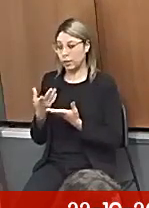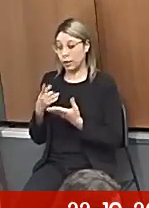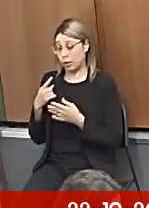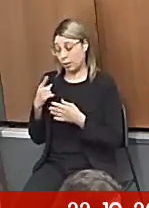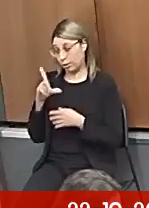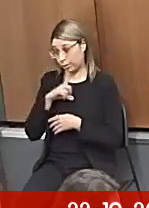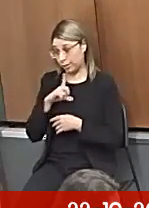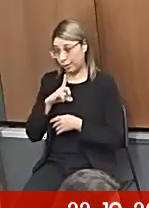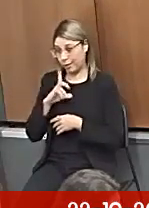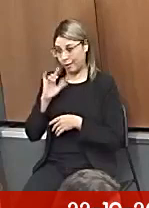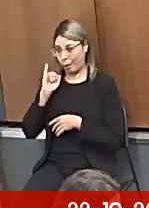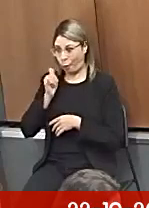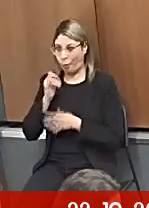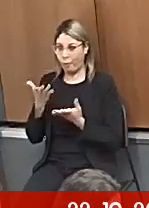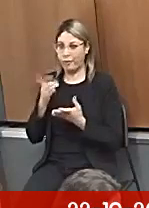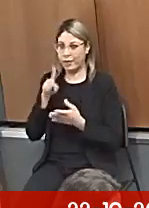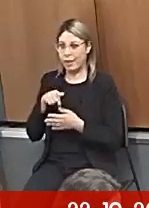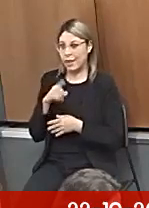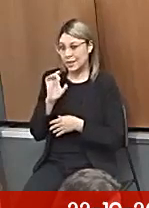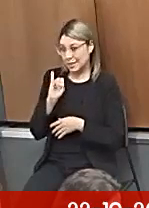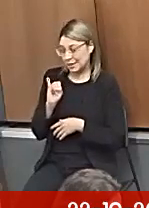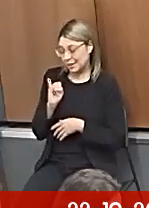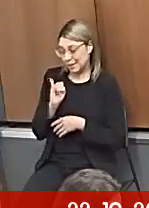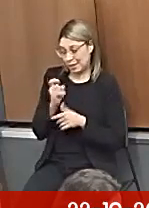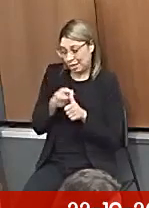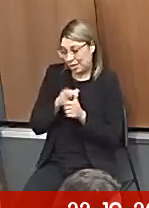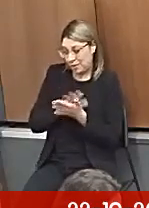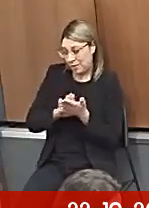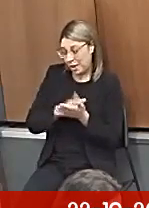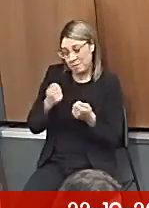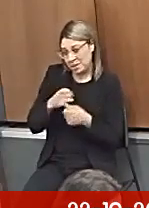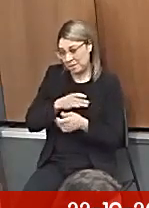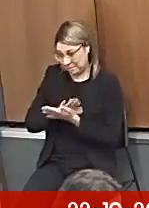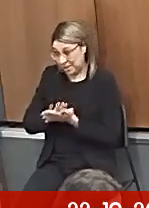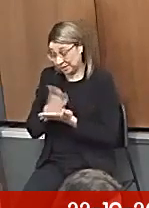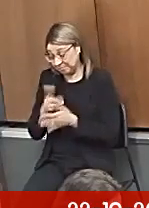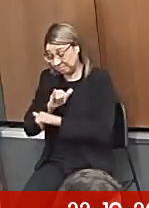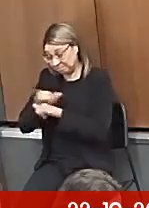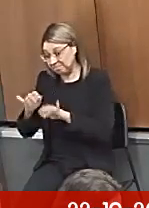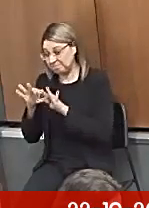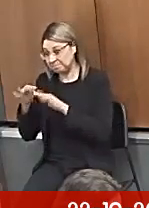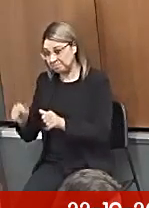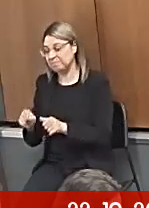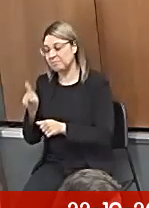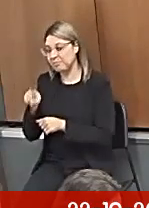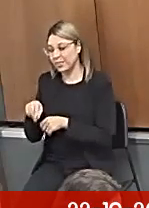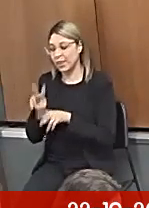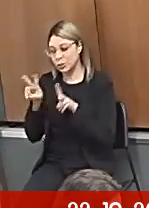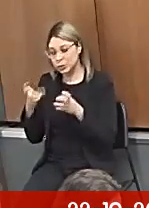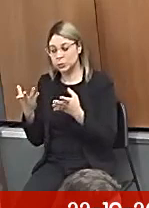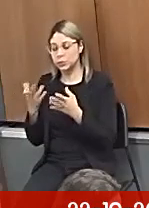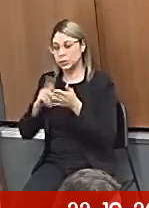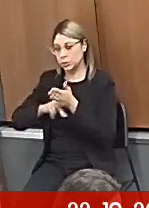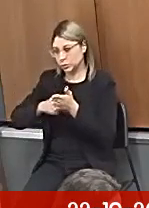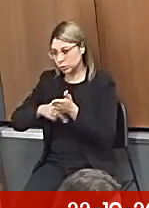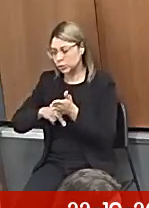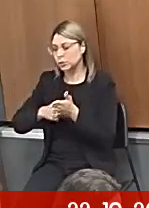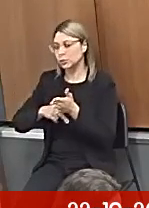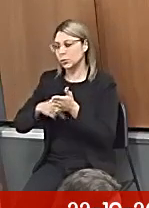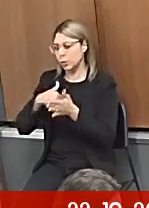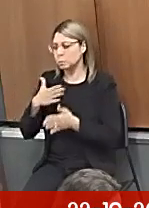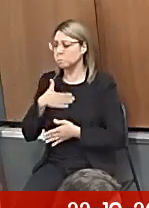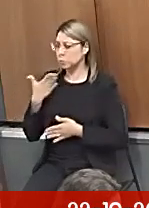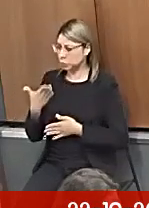teme, eu falo de estar presente, dizer aqui para todos que, em relação ao sindicato, eu realmente